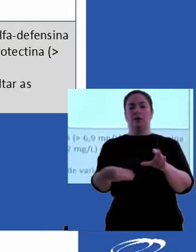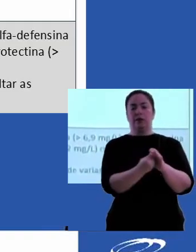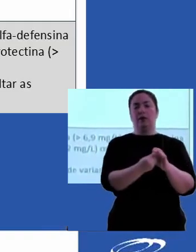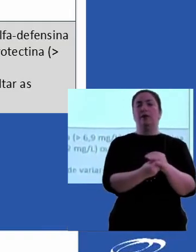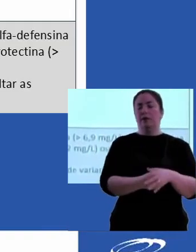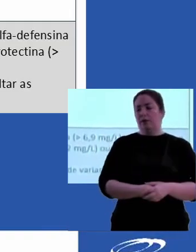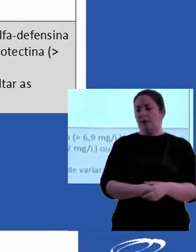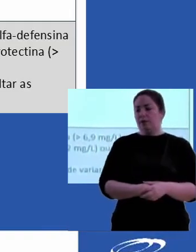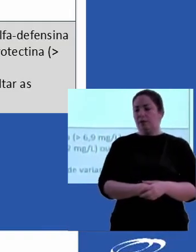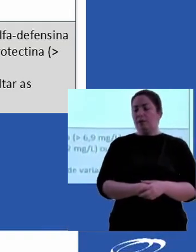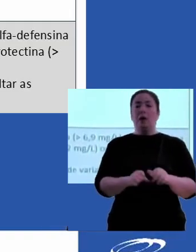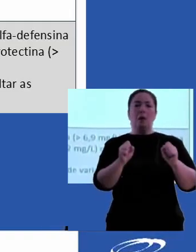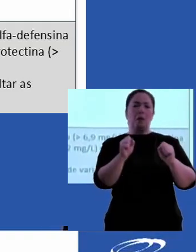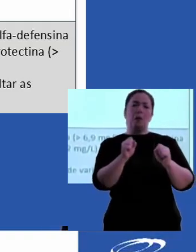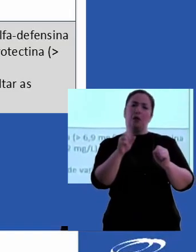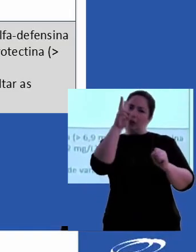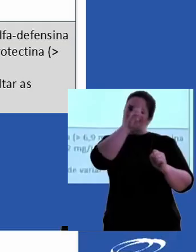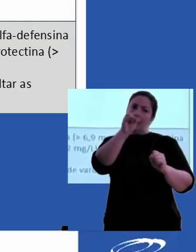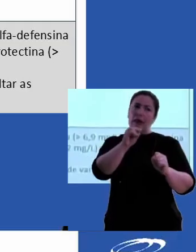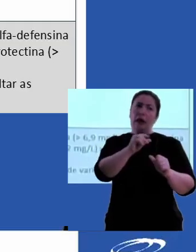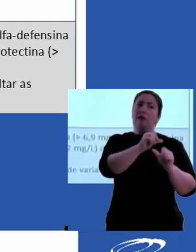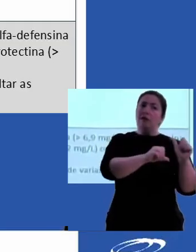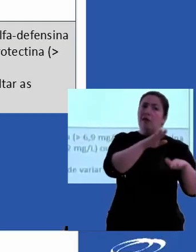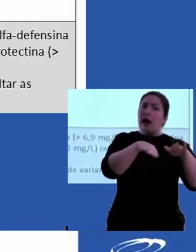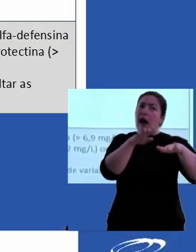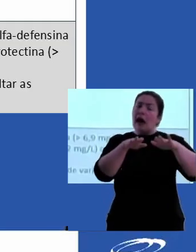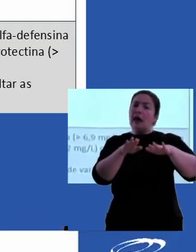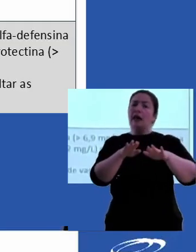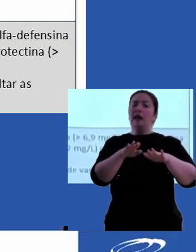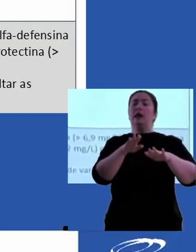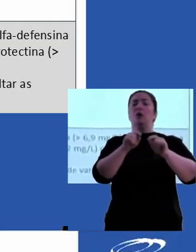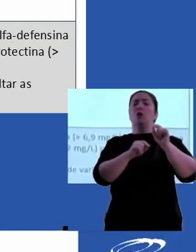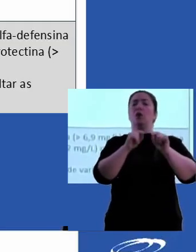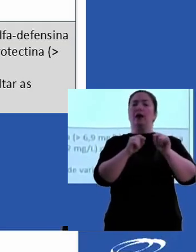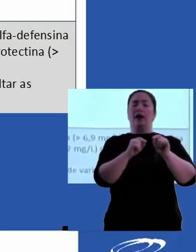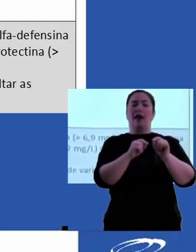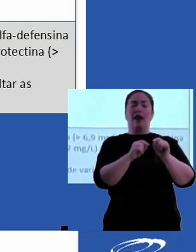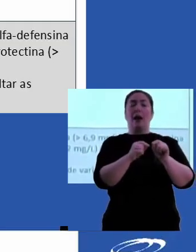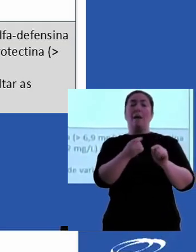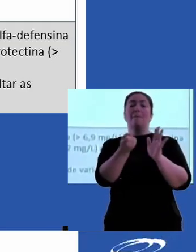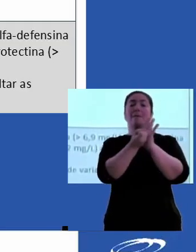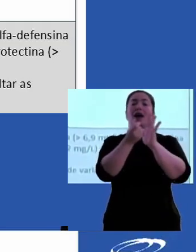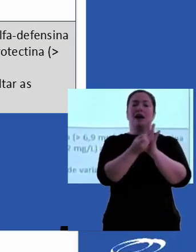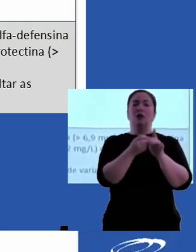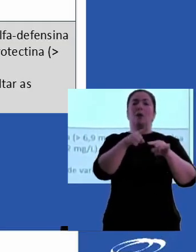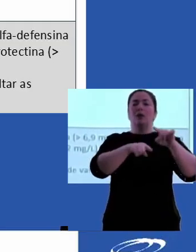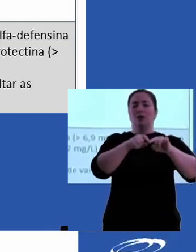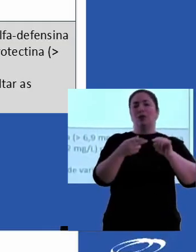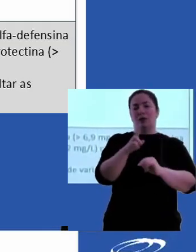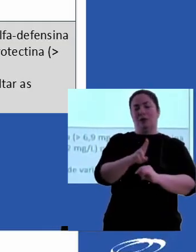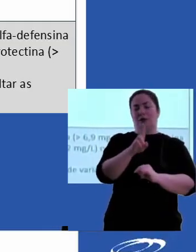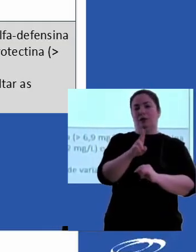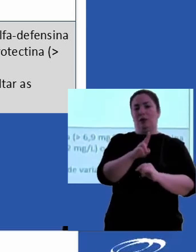podem variar de acordo com as orientações do fabricante. Tá? Então, qualquer um desses biomarcadores serve como um critério